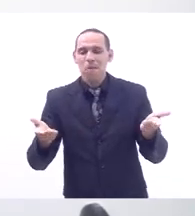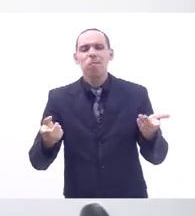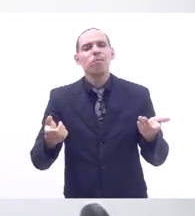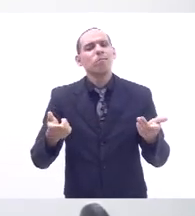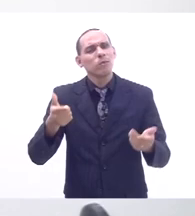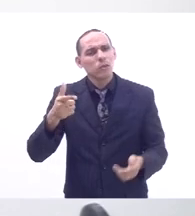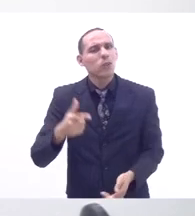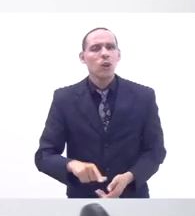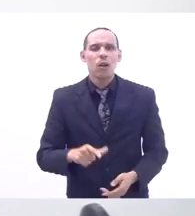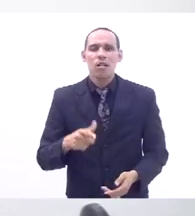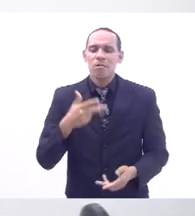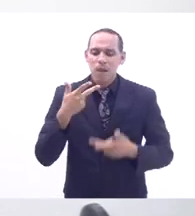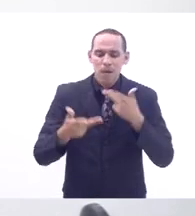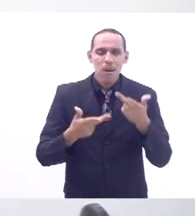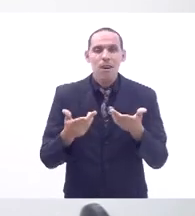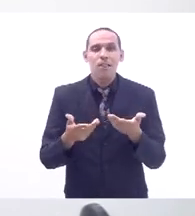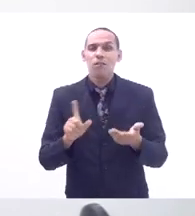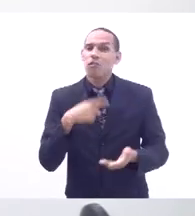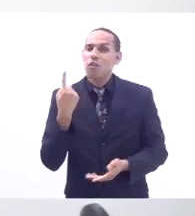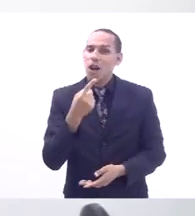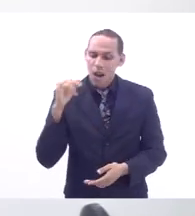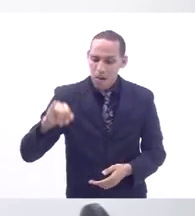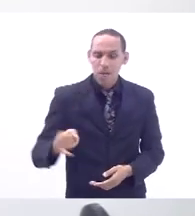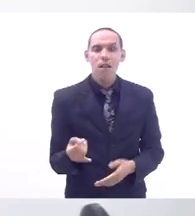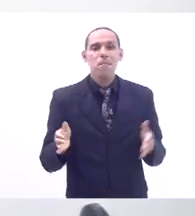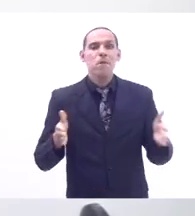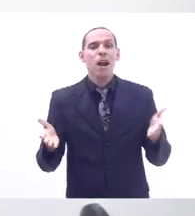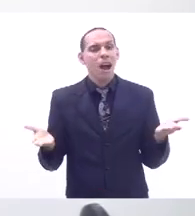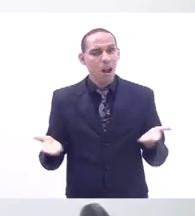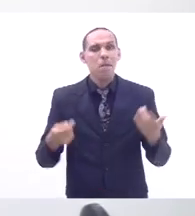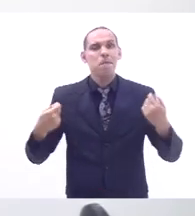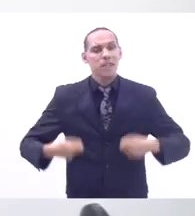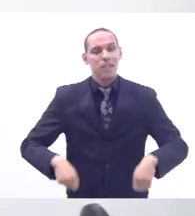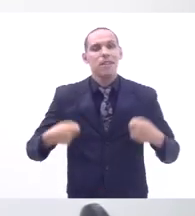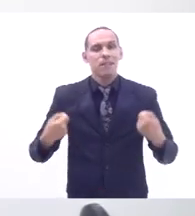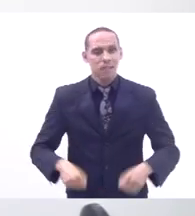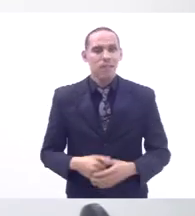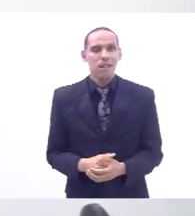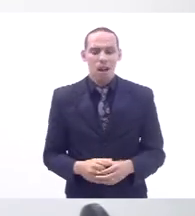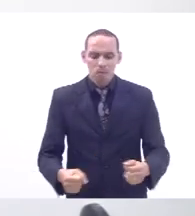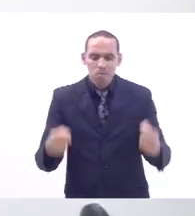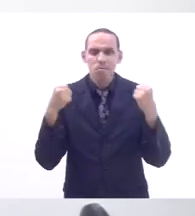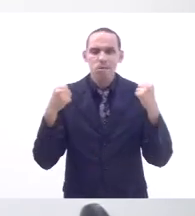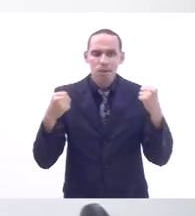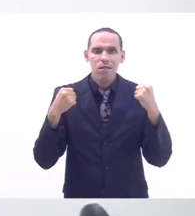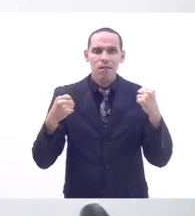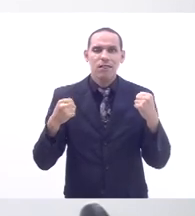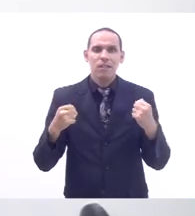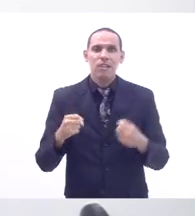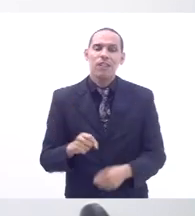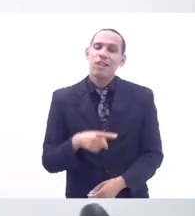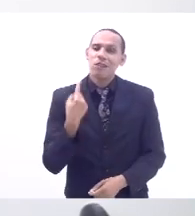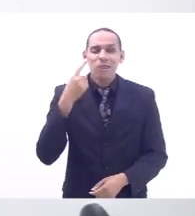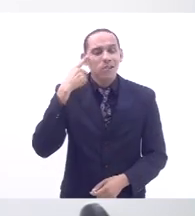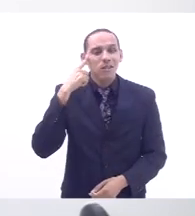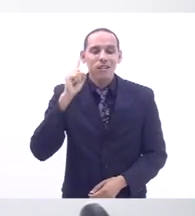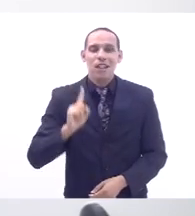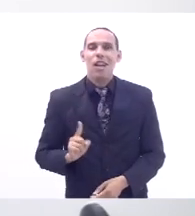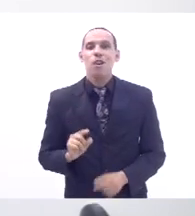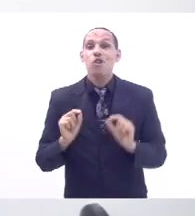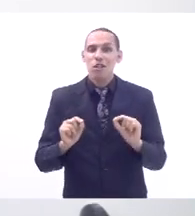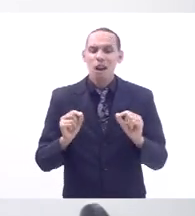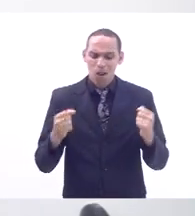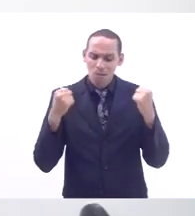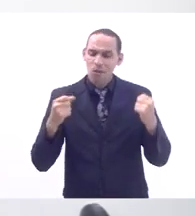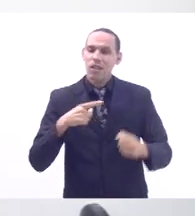mais uma vez que a gente tem que aproveitar o momento, a gente tem que aproveitar a nossa força. A gente não sabe a força que a gente tem, às vezes.